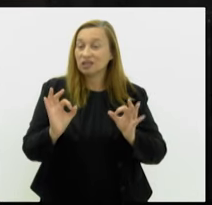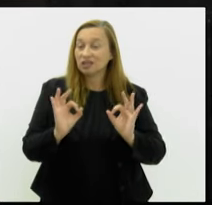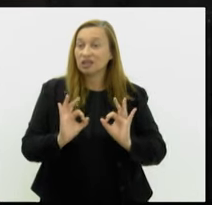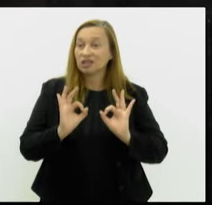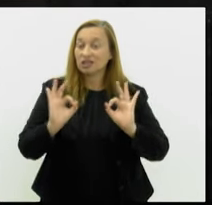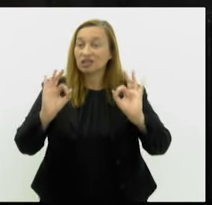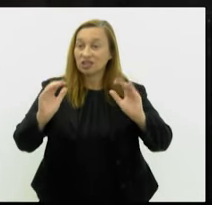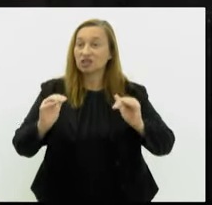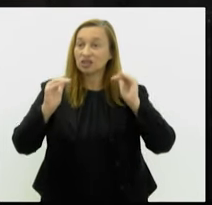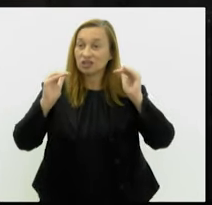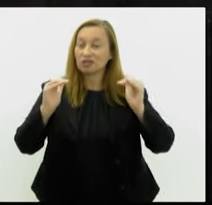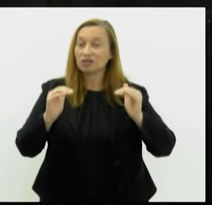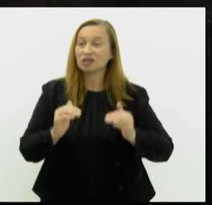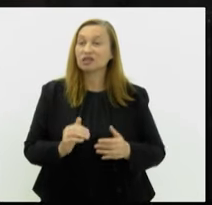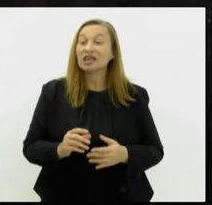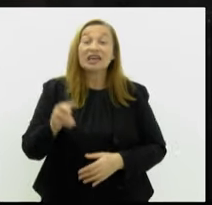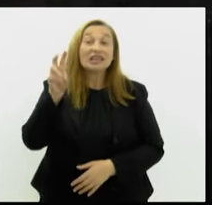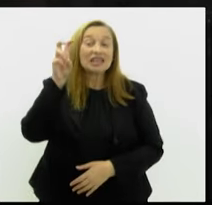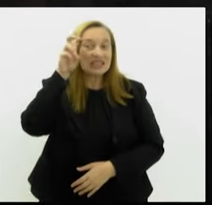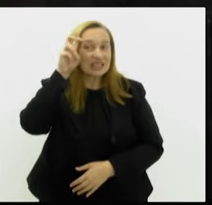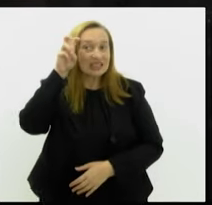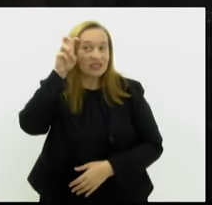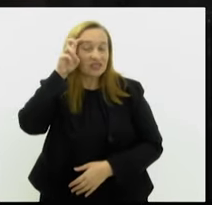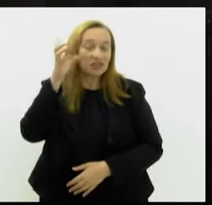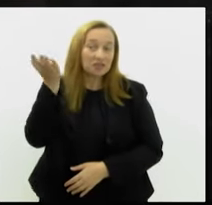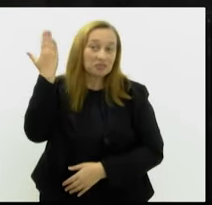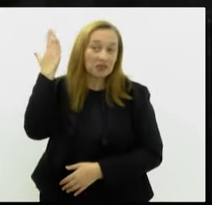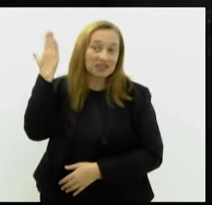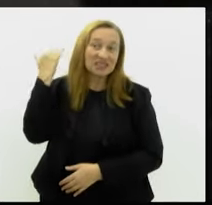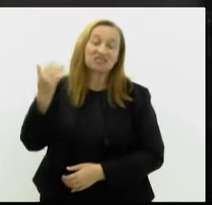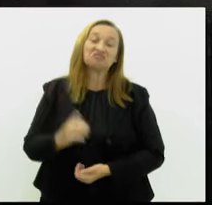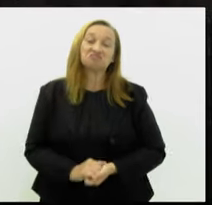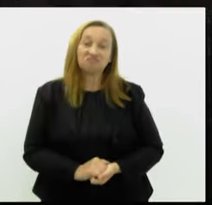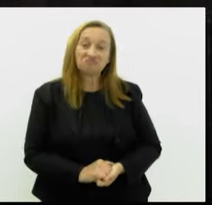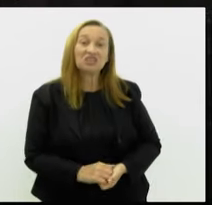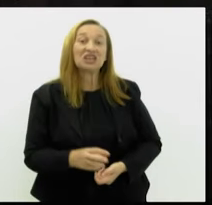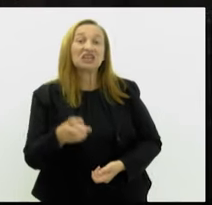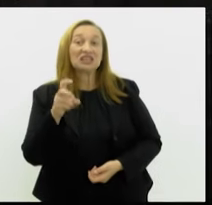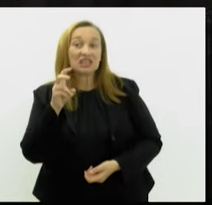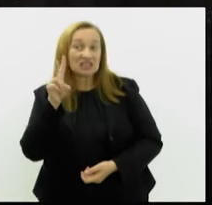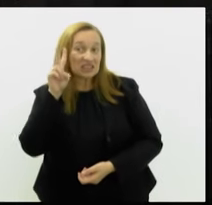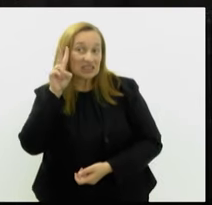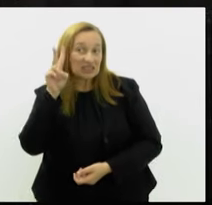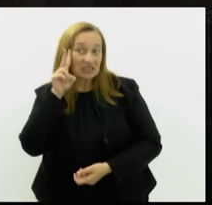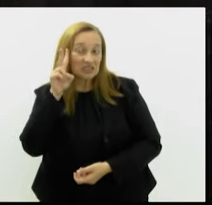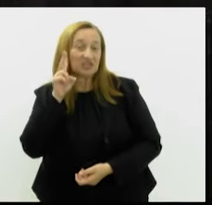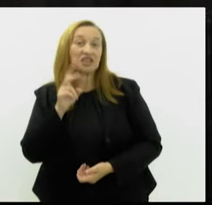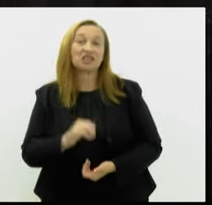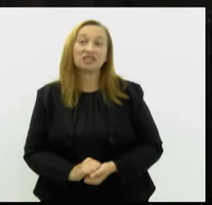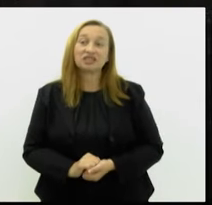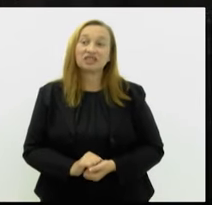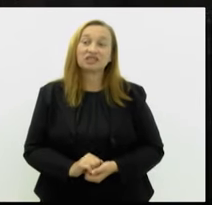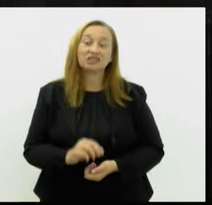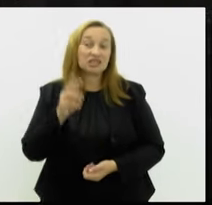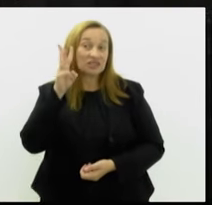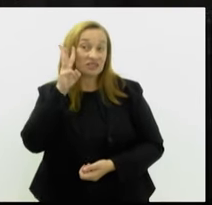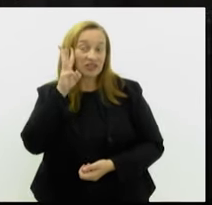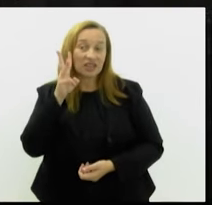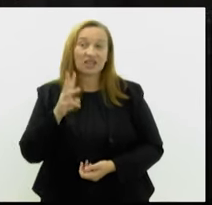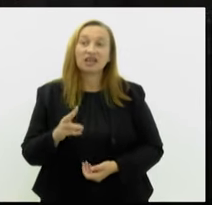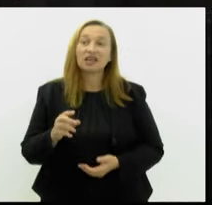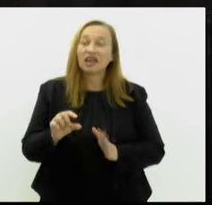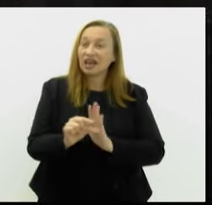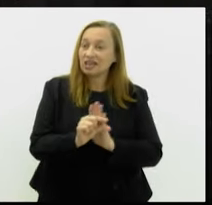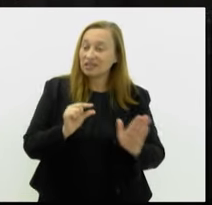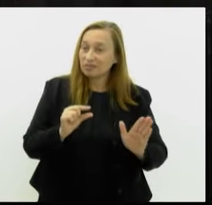extraordinariamente na quinta-feira passada. E na terça-feira, as emendas estão